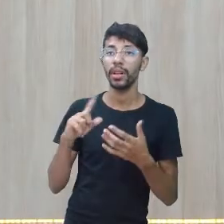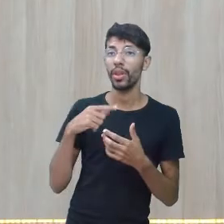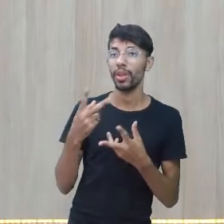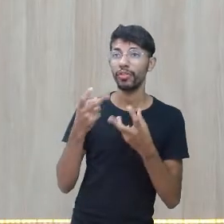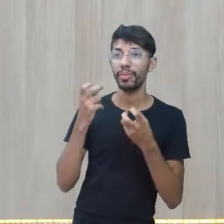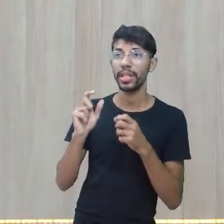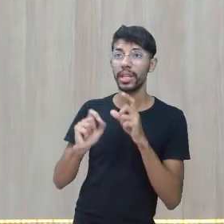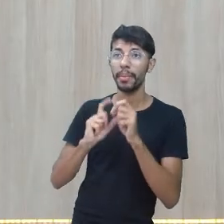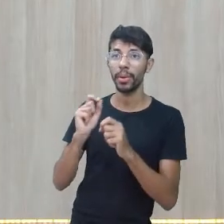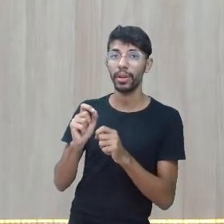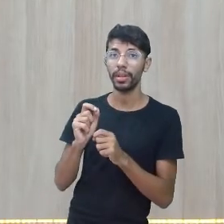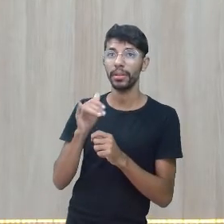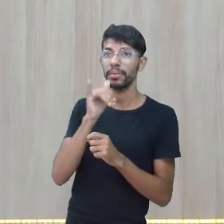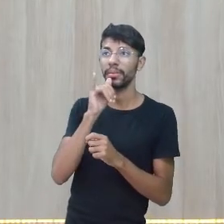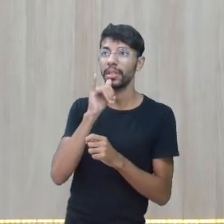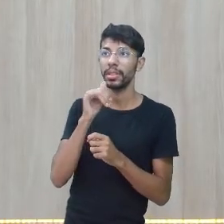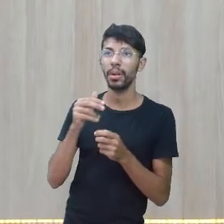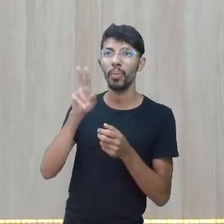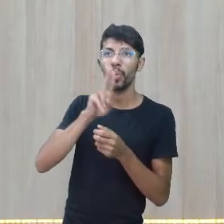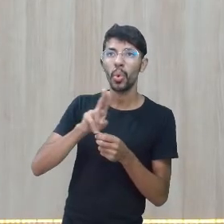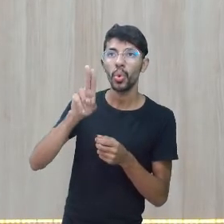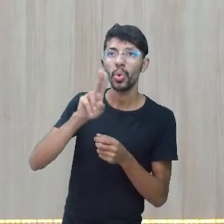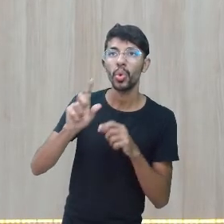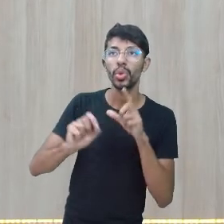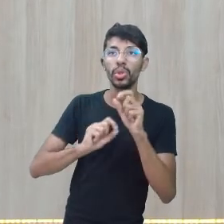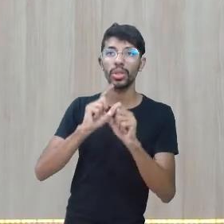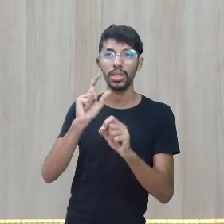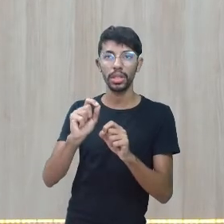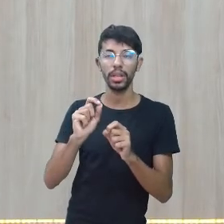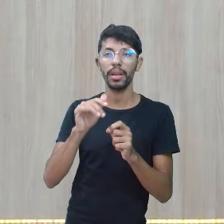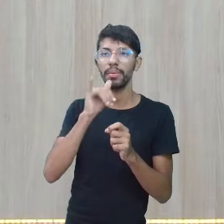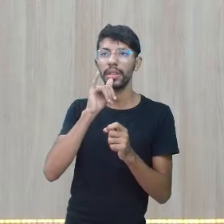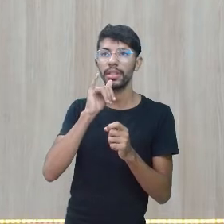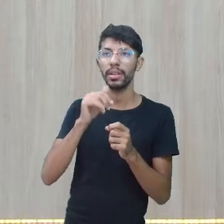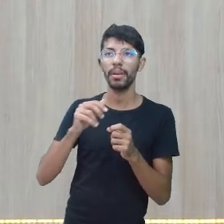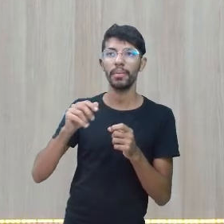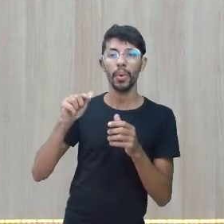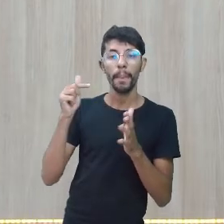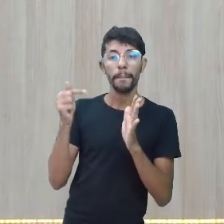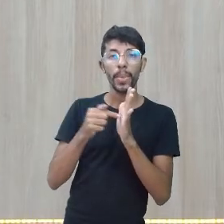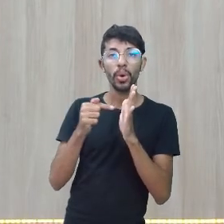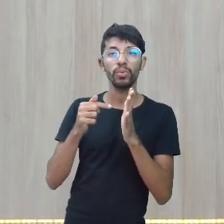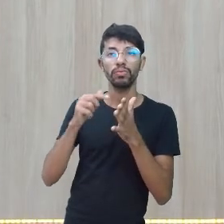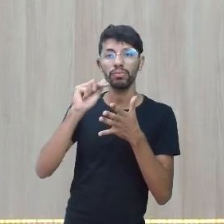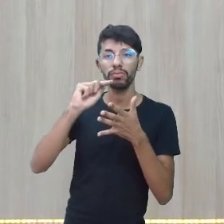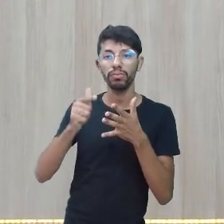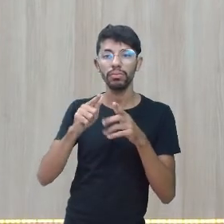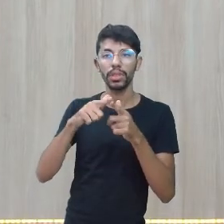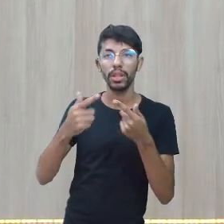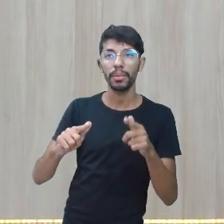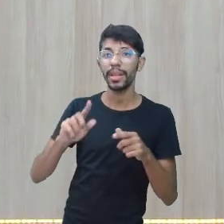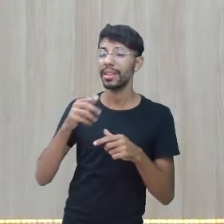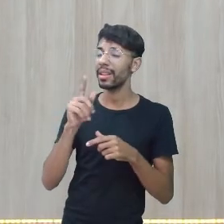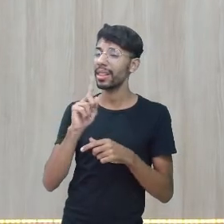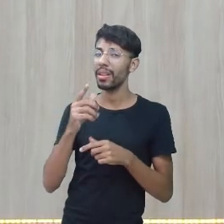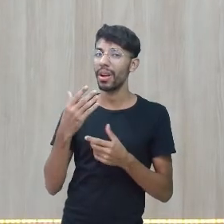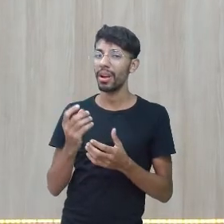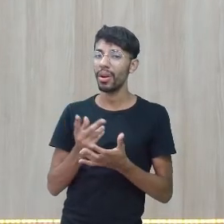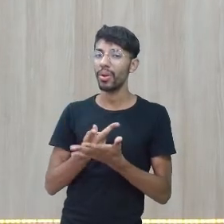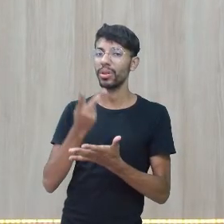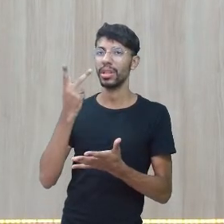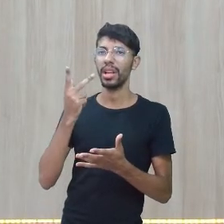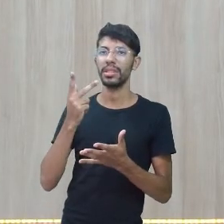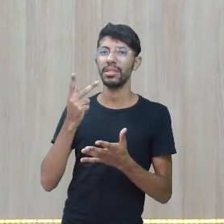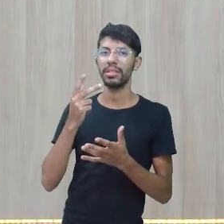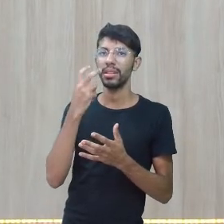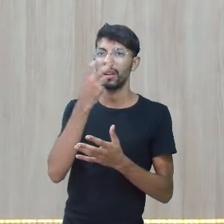inferência de uso de pontuação que não acontece na oralidade. A gente percebe também que é um tema muito intimista da